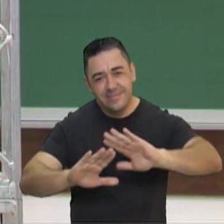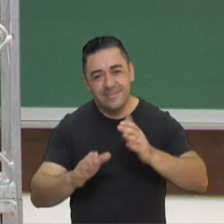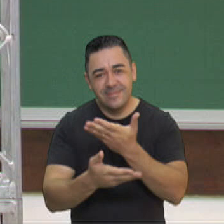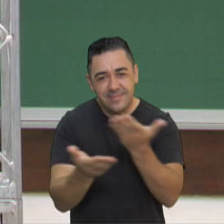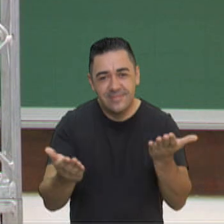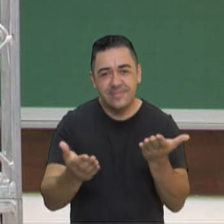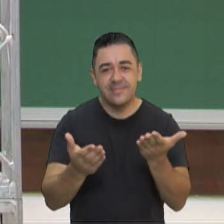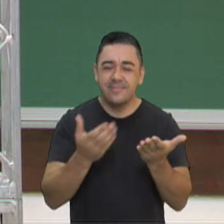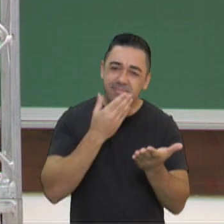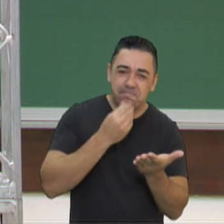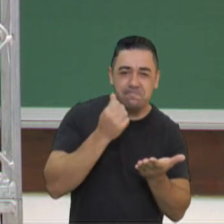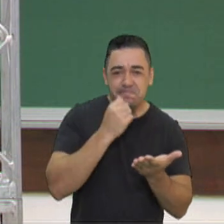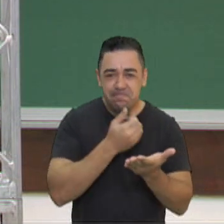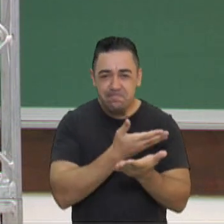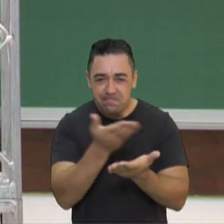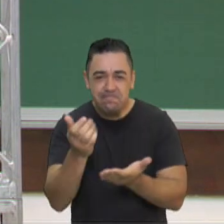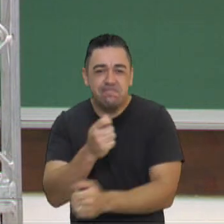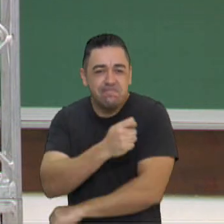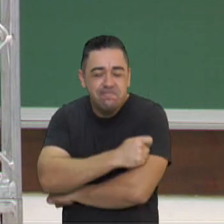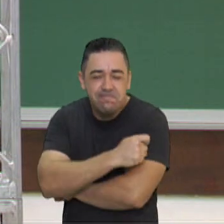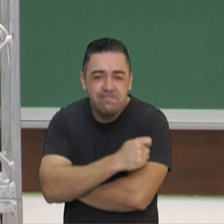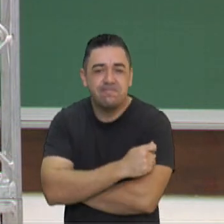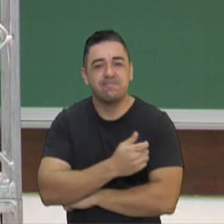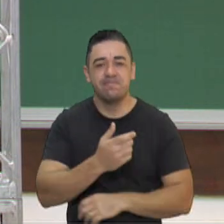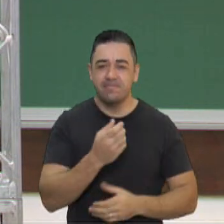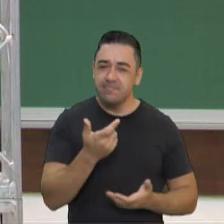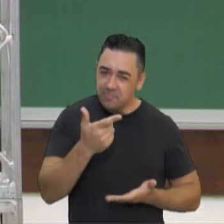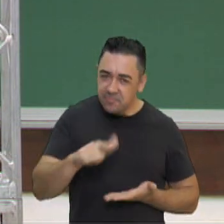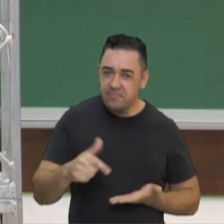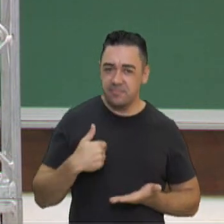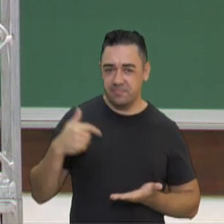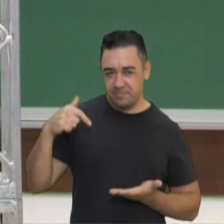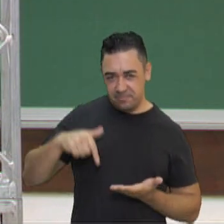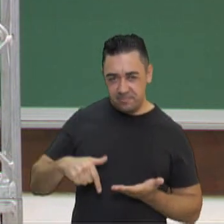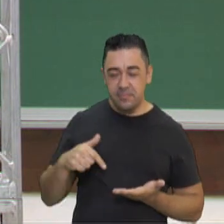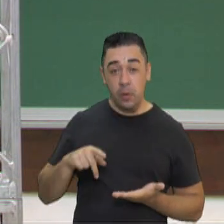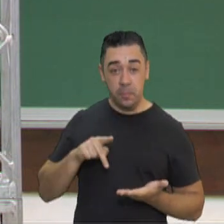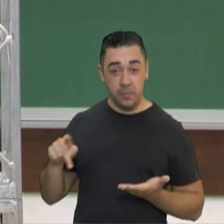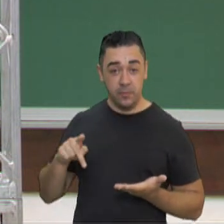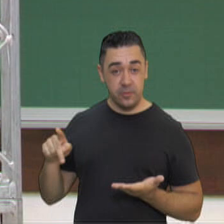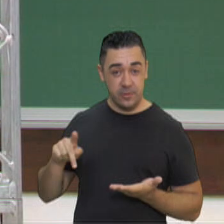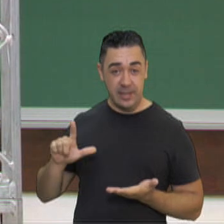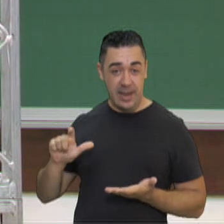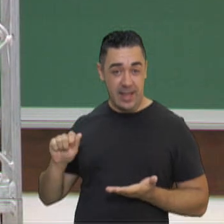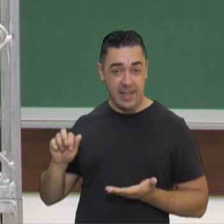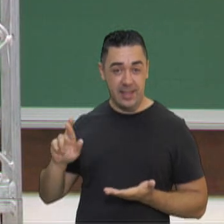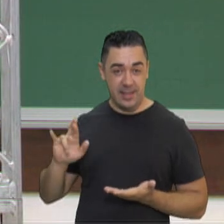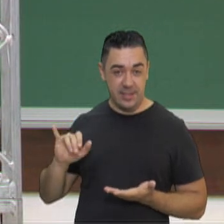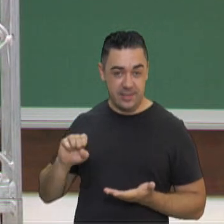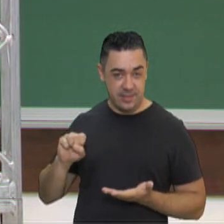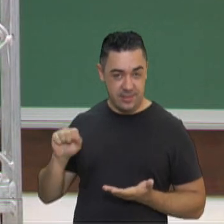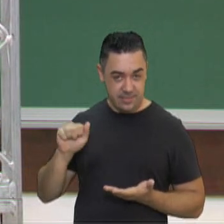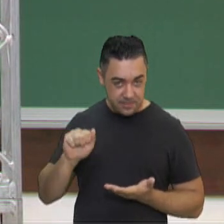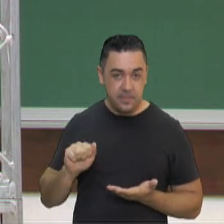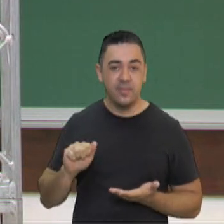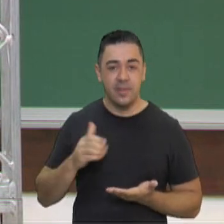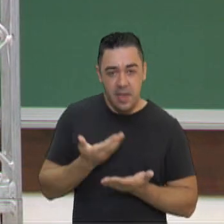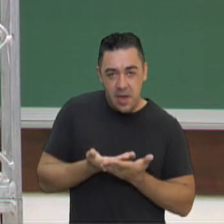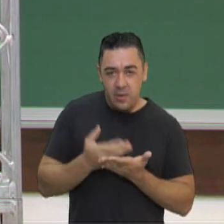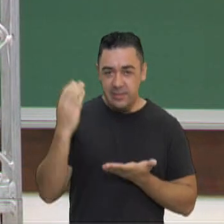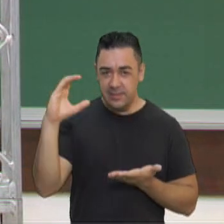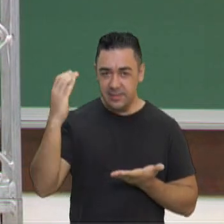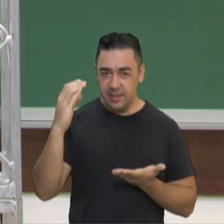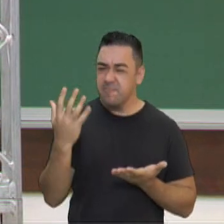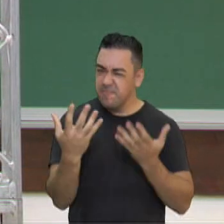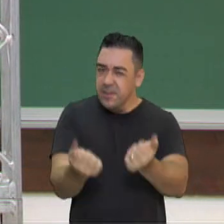Olá, alunos e alunas! Novamente aqui com vocês, professora Larissa, para mais uma aula de ciências.